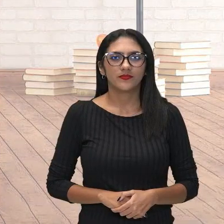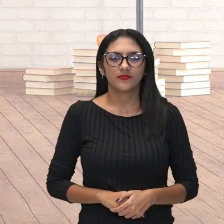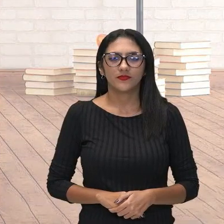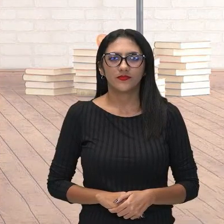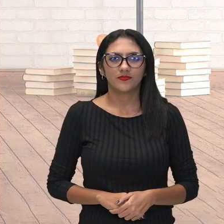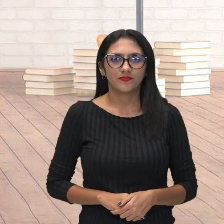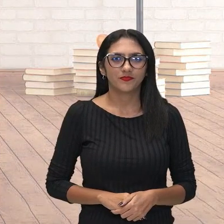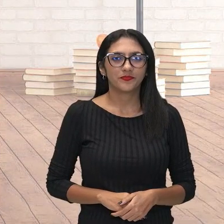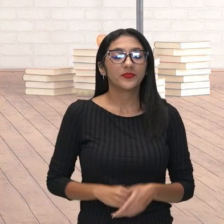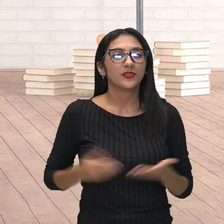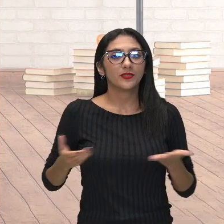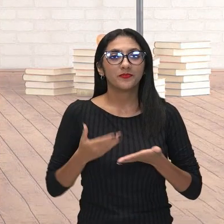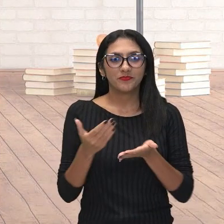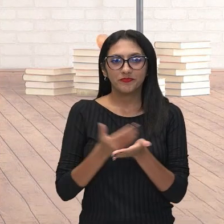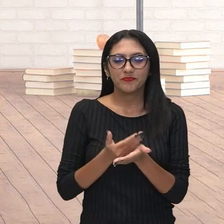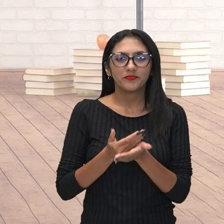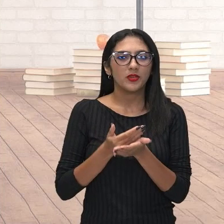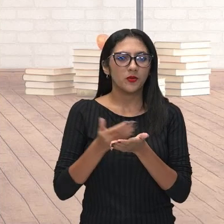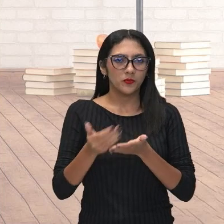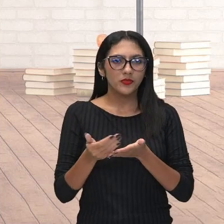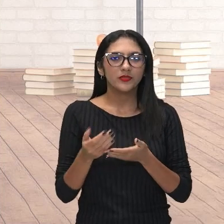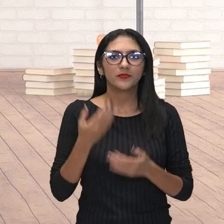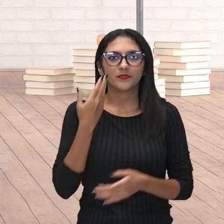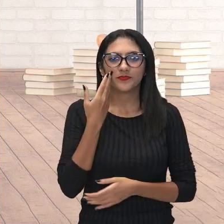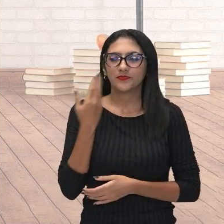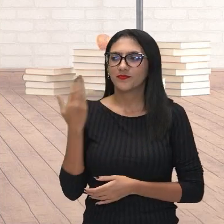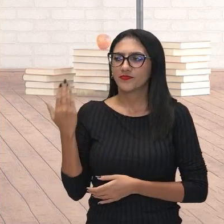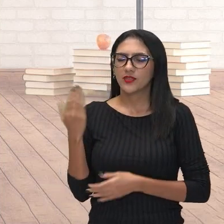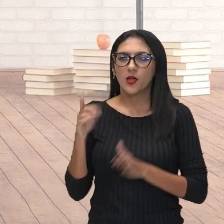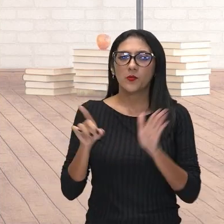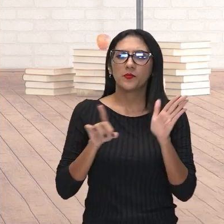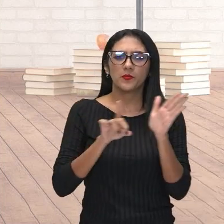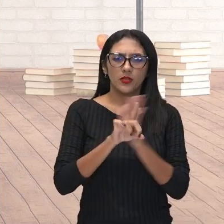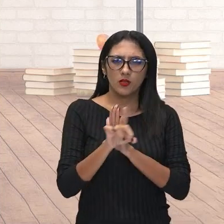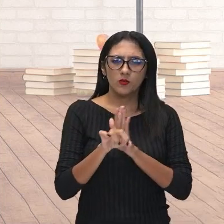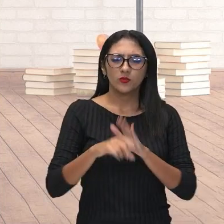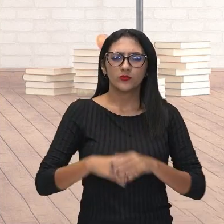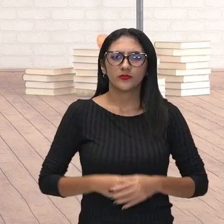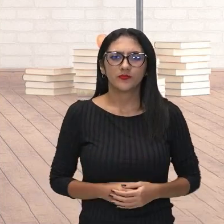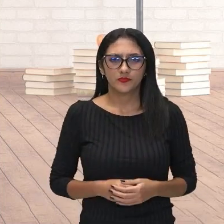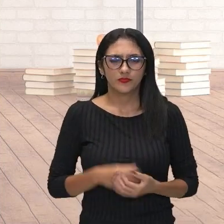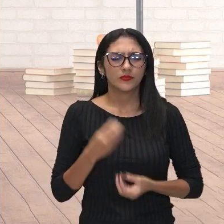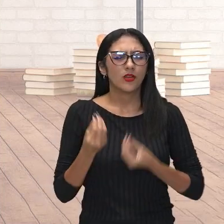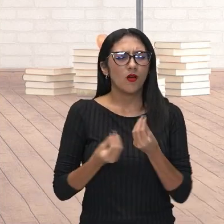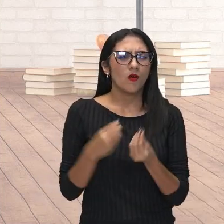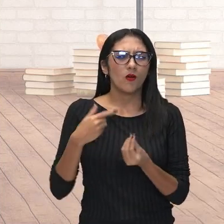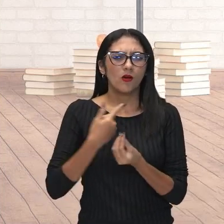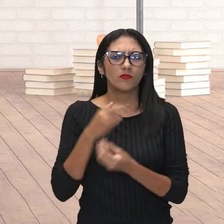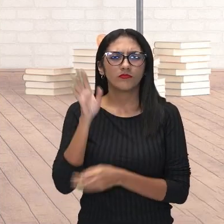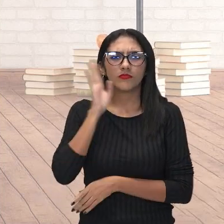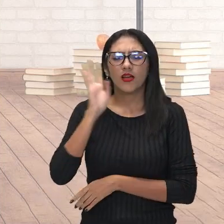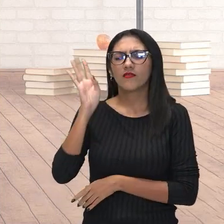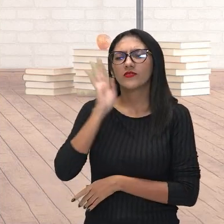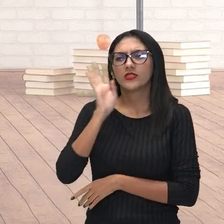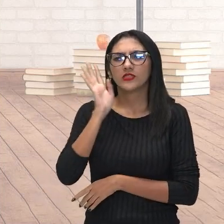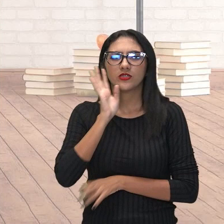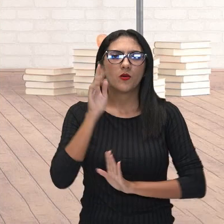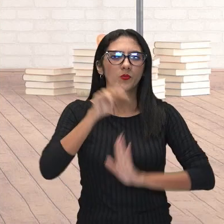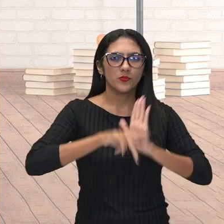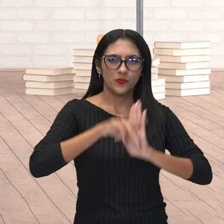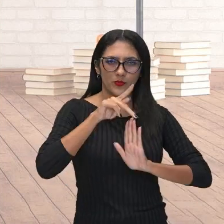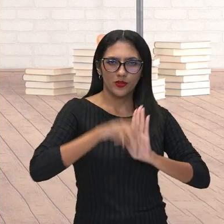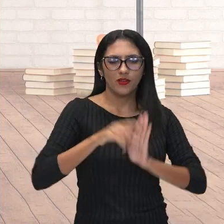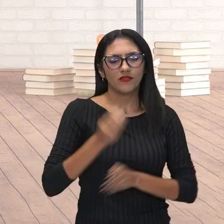Vamos começar com esta pergunta. Vamos refletir sobre o seu projeto de